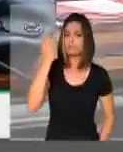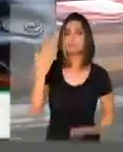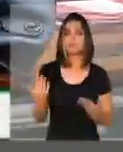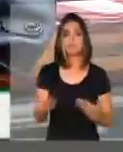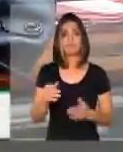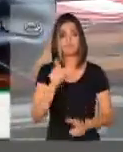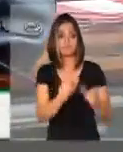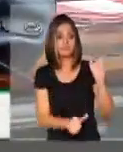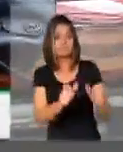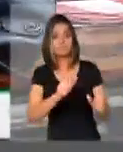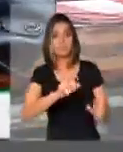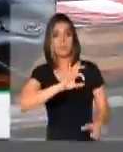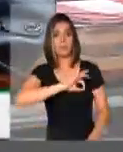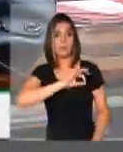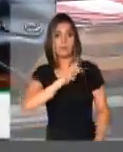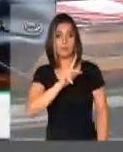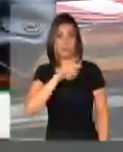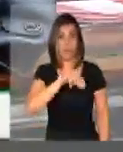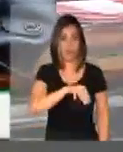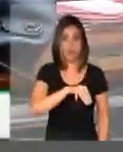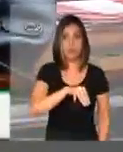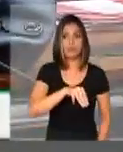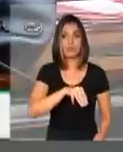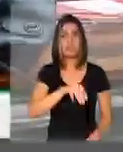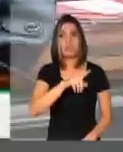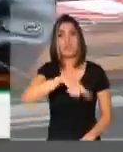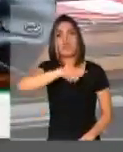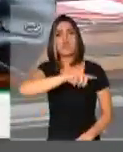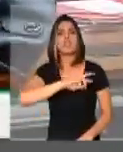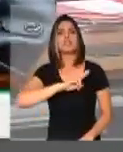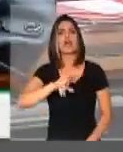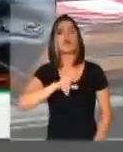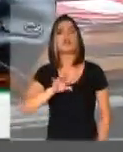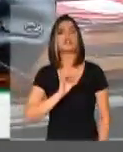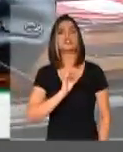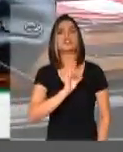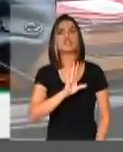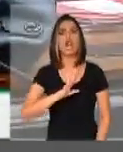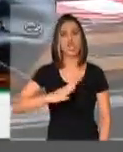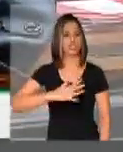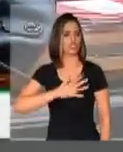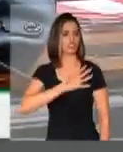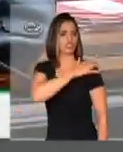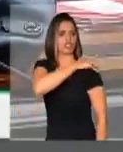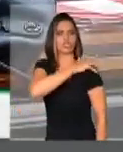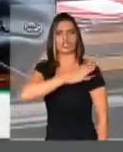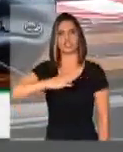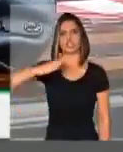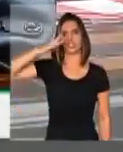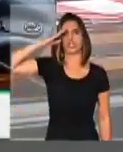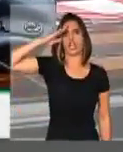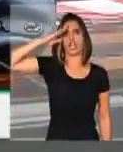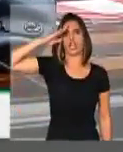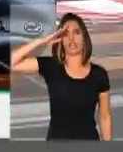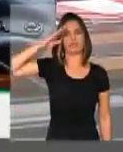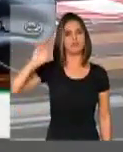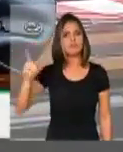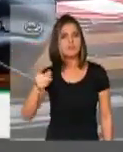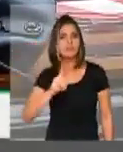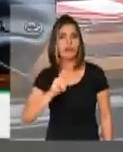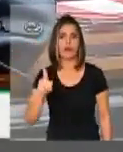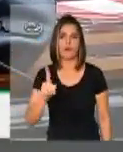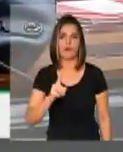que militares não são constituídos apenas de generais, que nesse